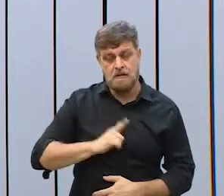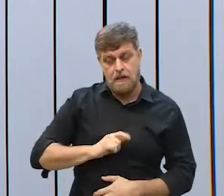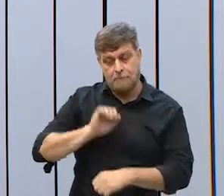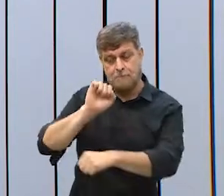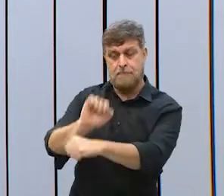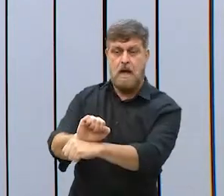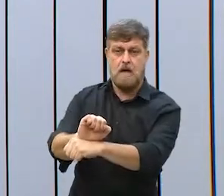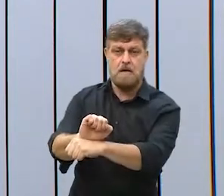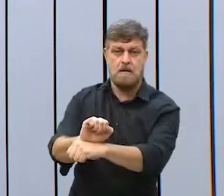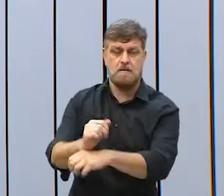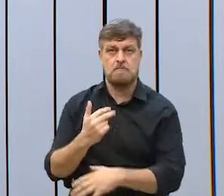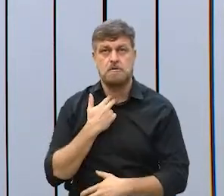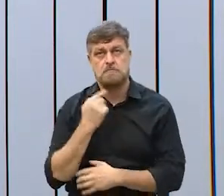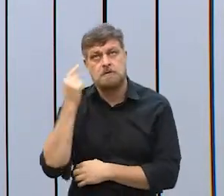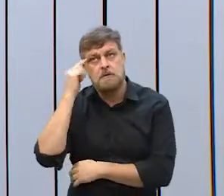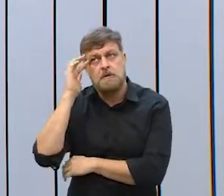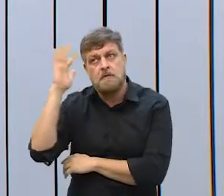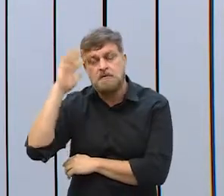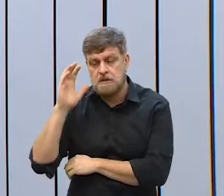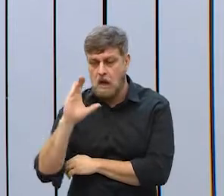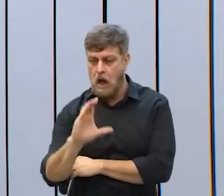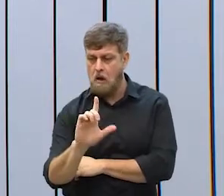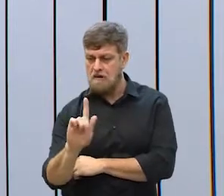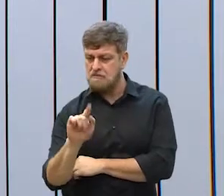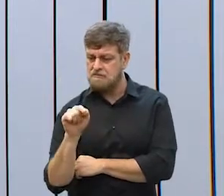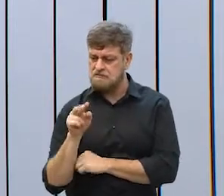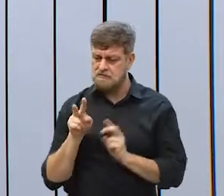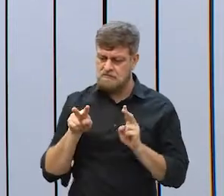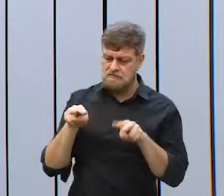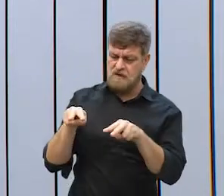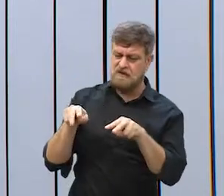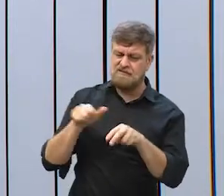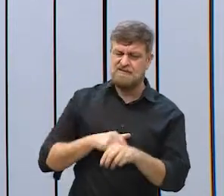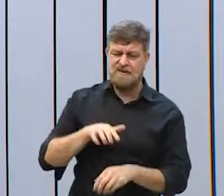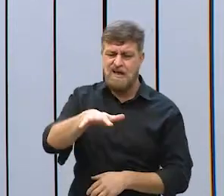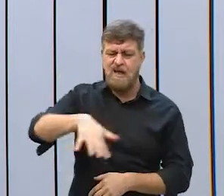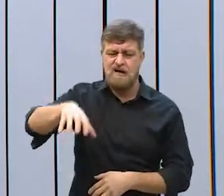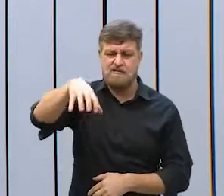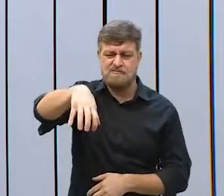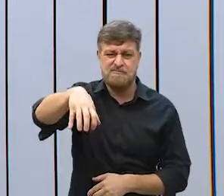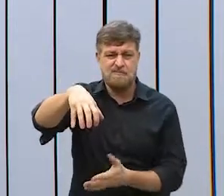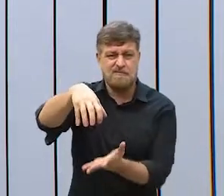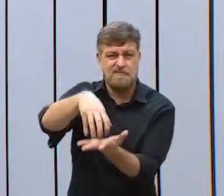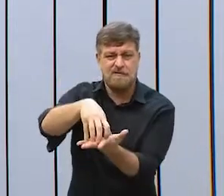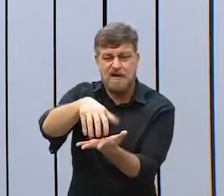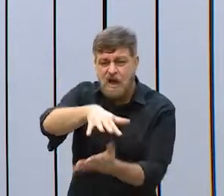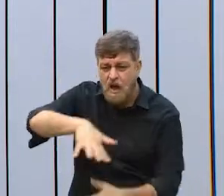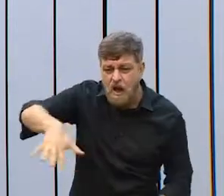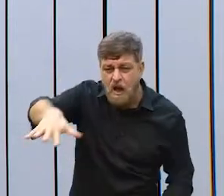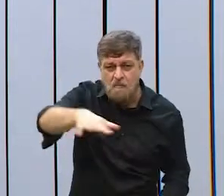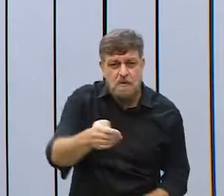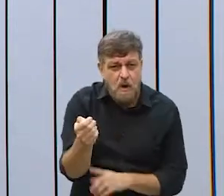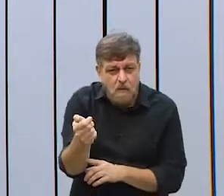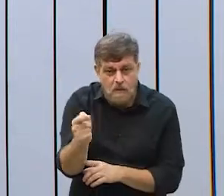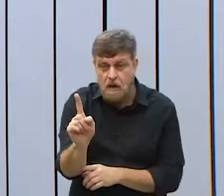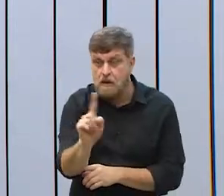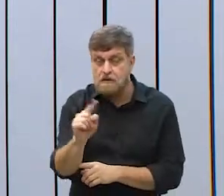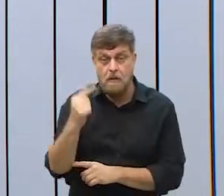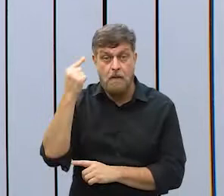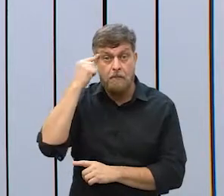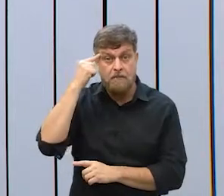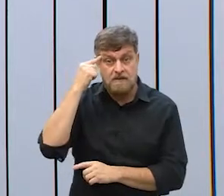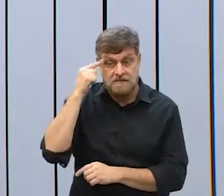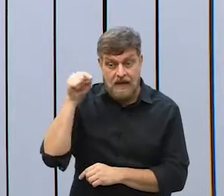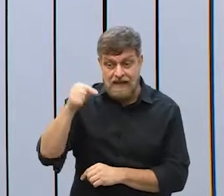parar de pensar no Campo Grande e ver ele como o distrito, só aquela região. Vamos pensar na região como